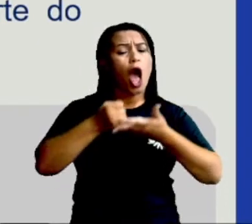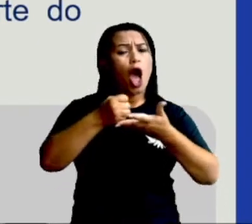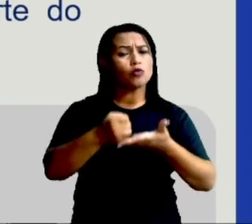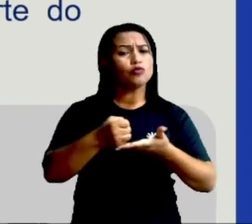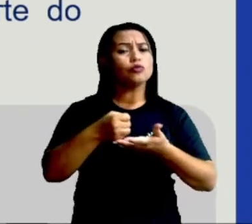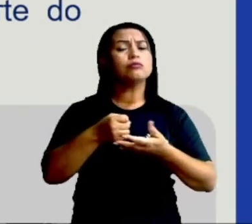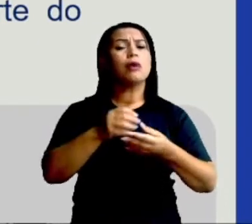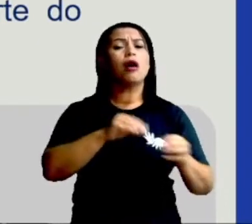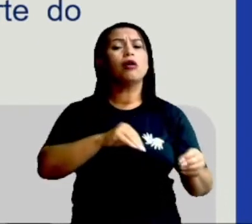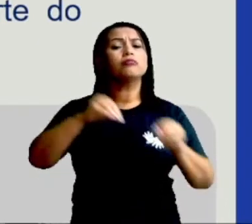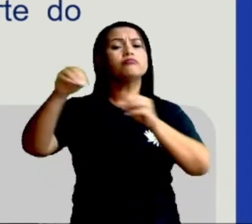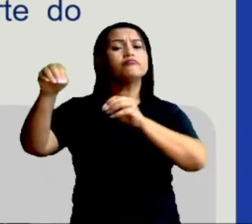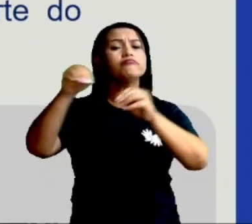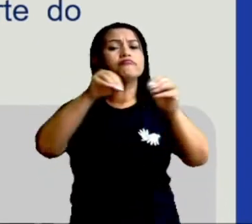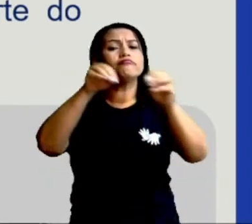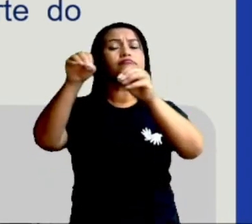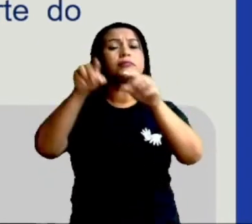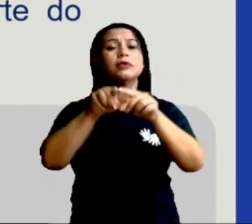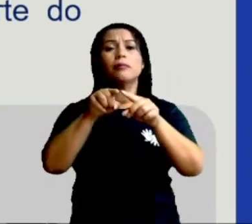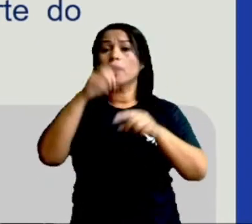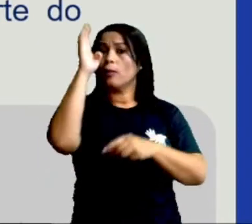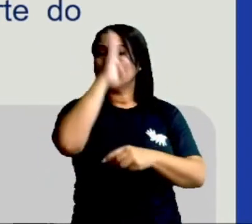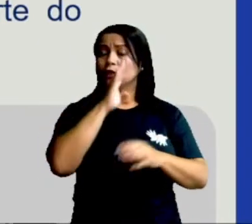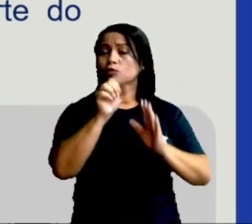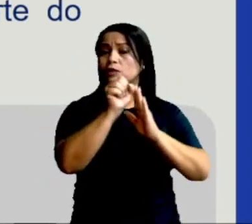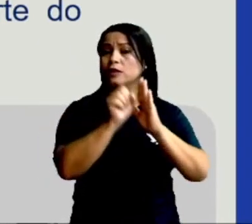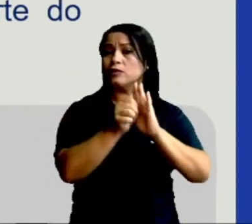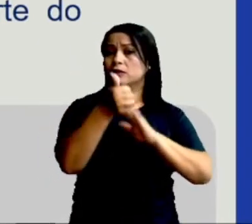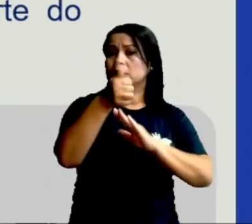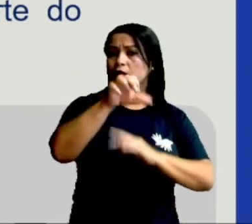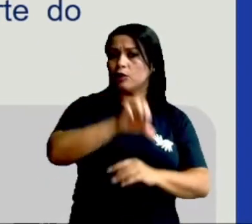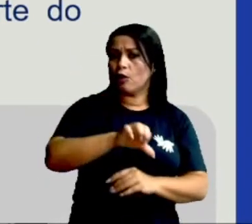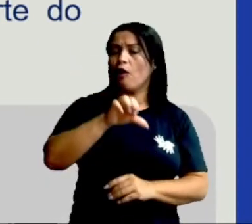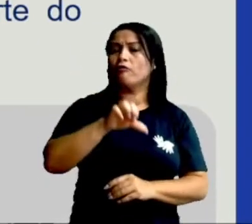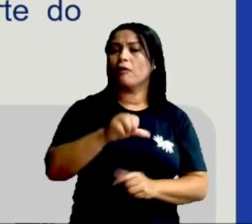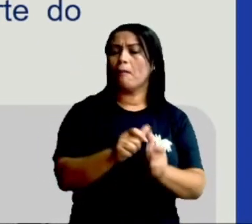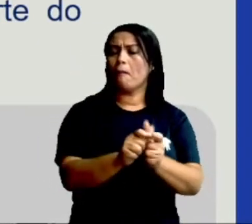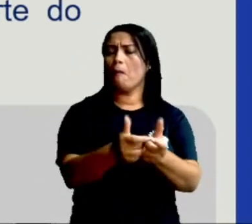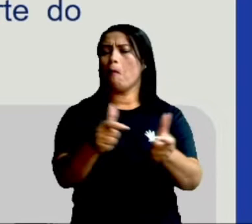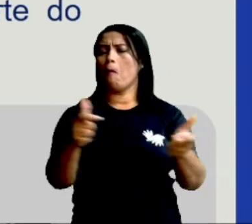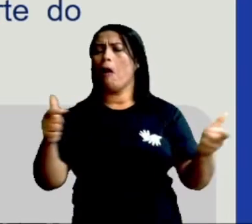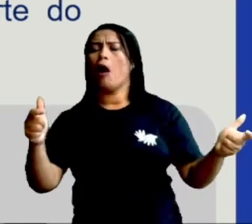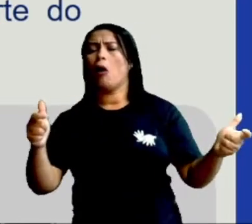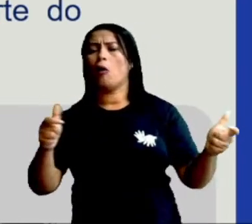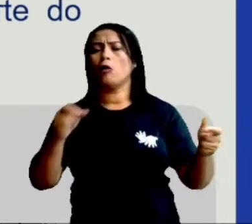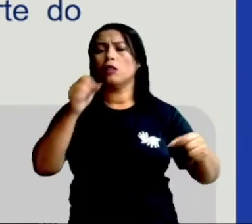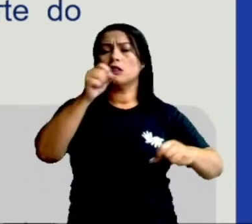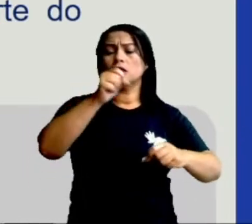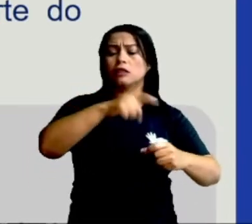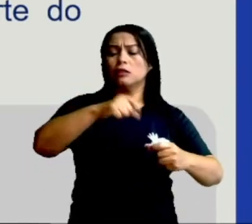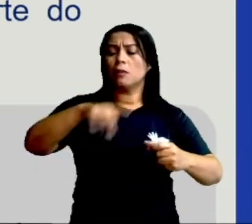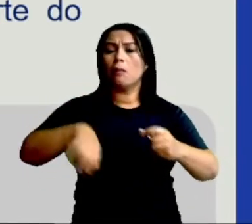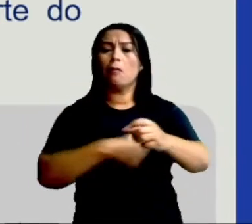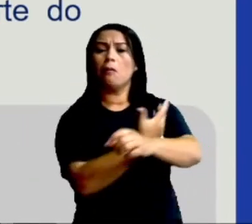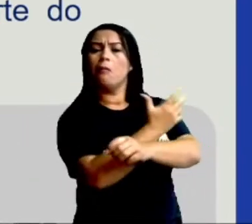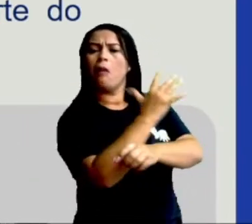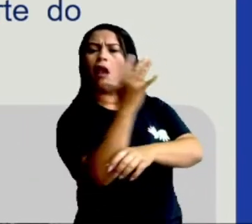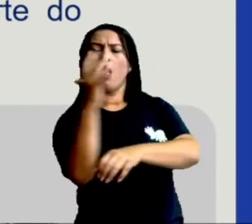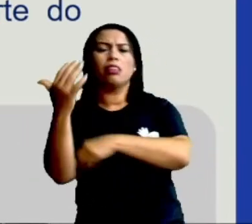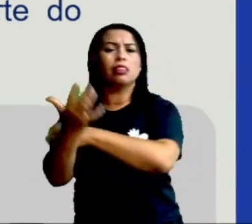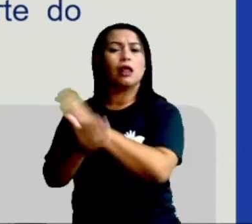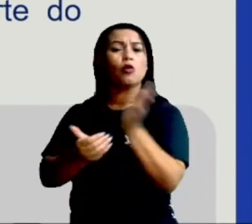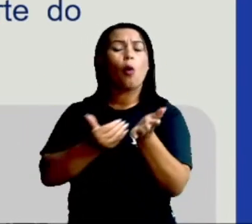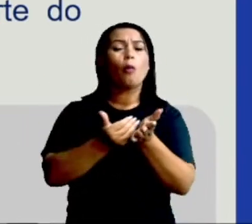século XIX, o Brasil tornou-se o maior produtor de café do mundo. O plantio do café começou no Vale